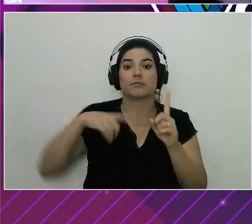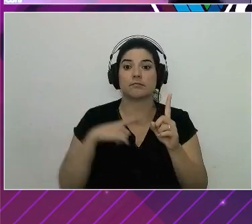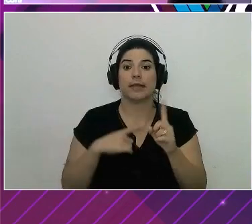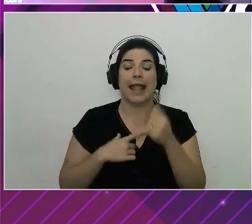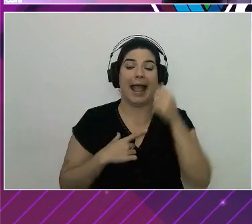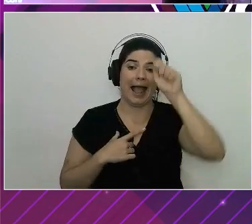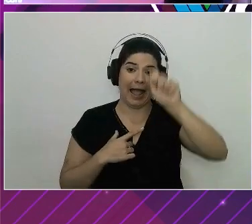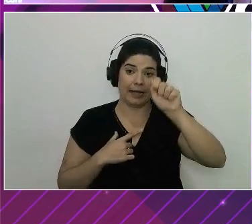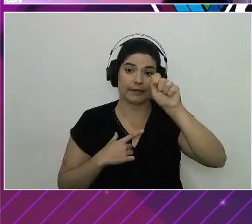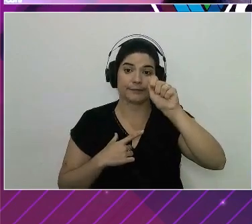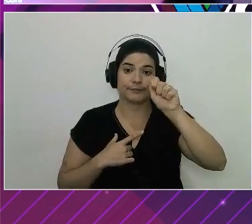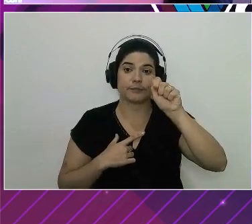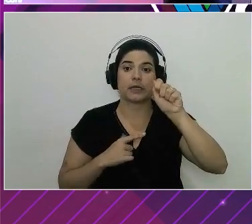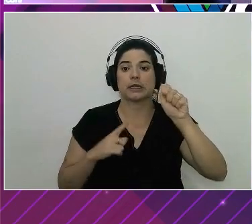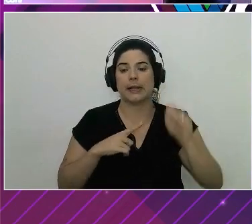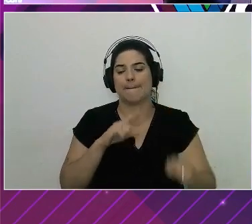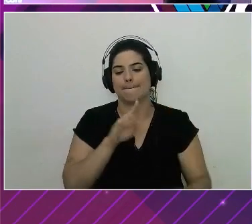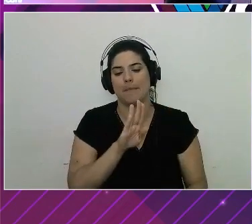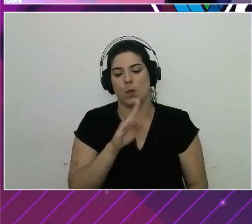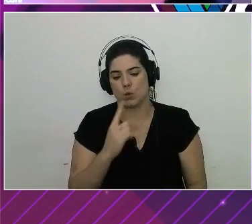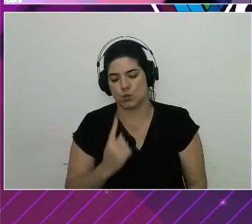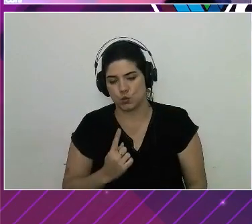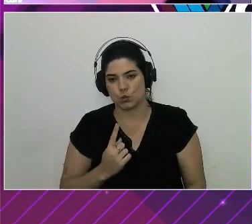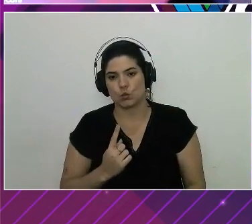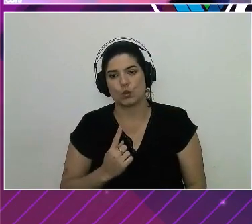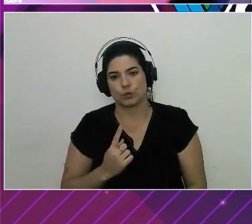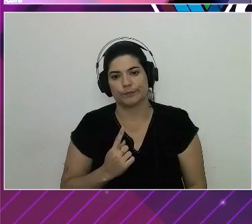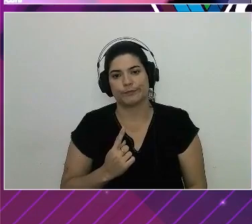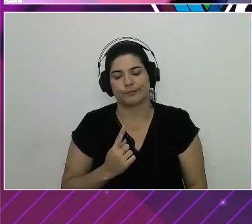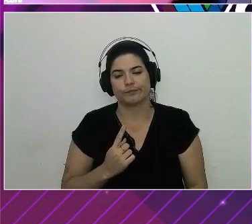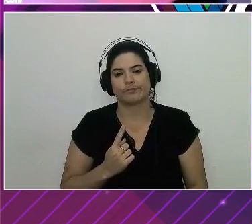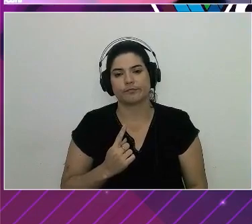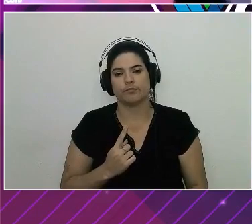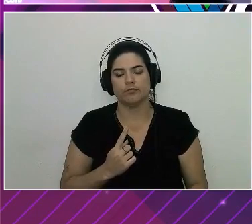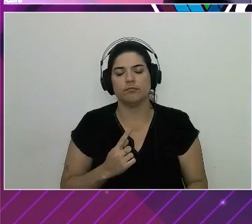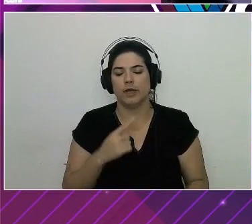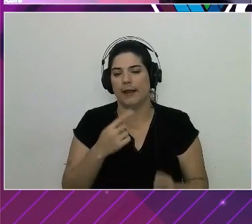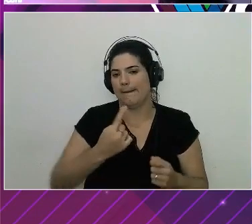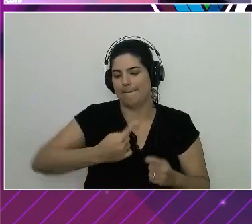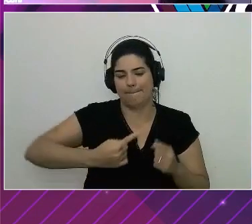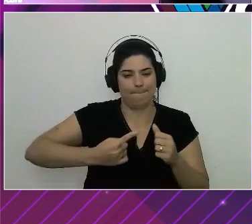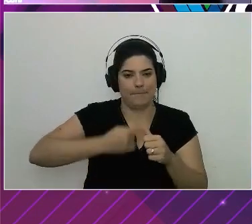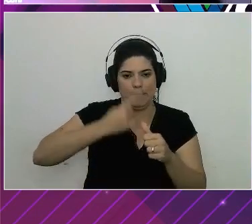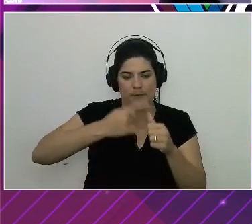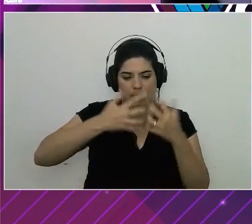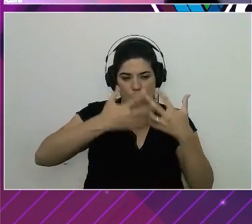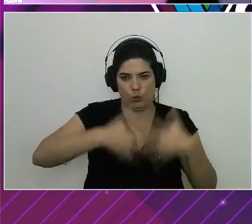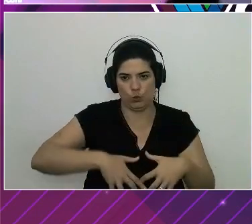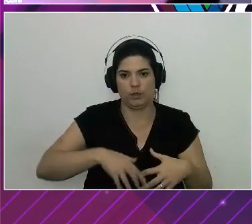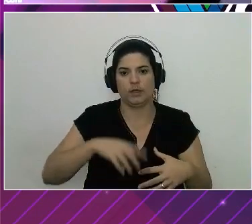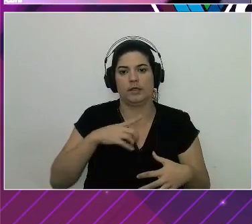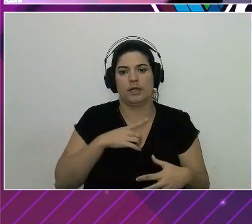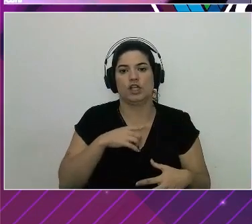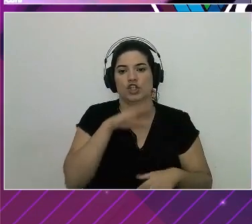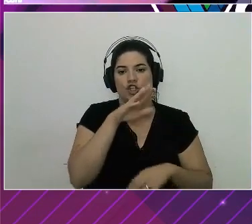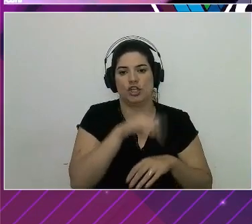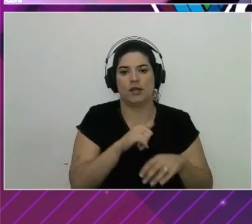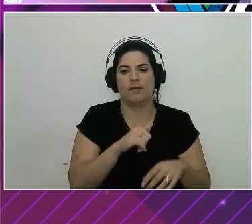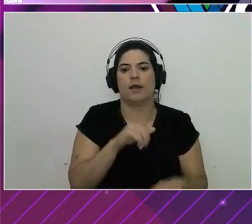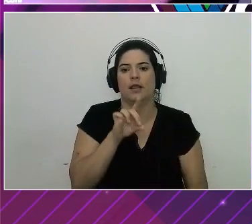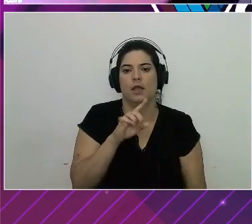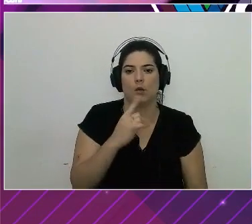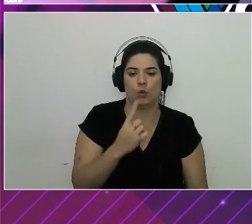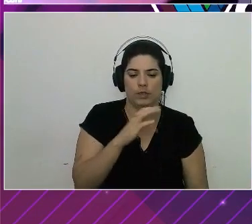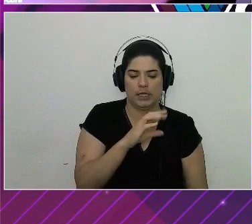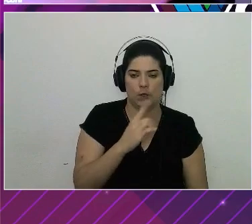um B1, que seria a operação B na primeira execução. A B1 chama C1 e D1, mas se você olhar lá direito, você tem uma